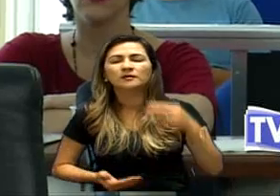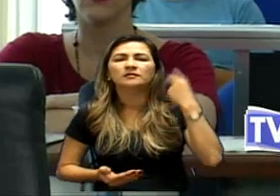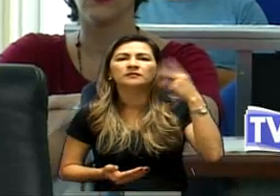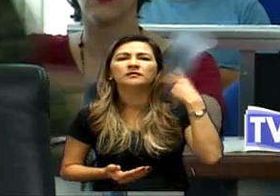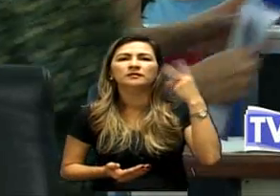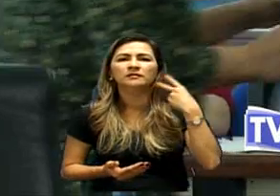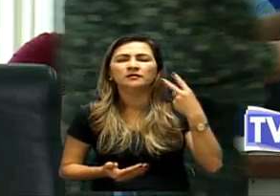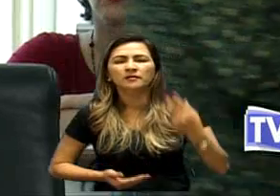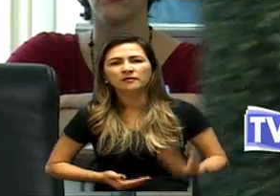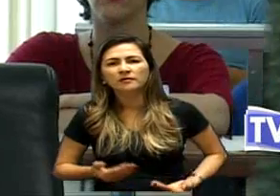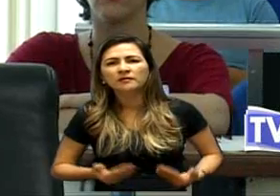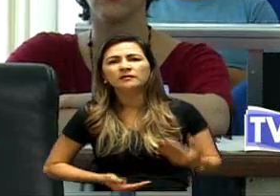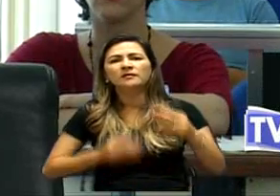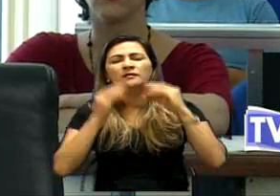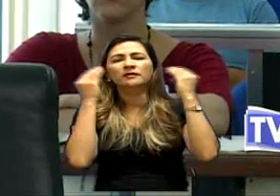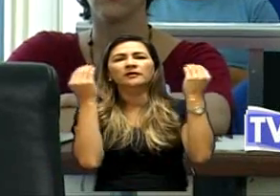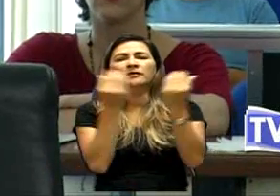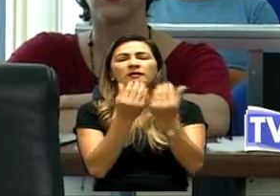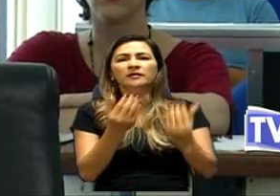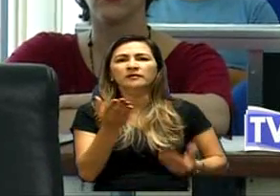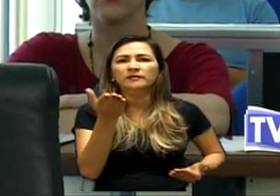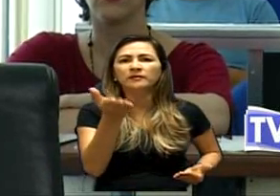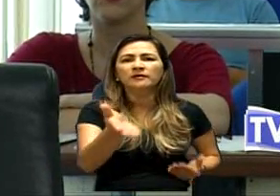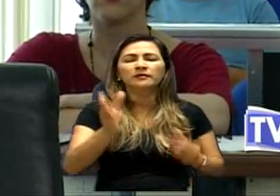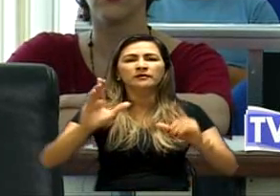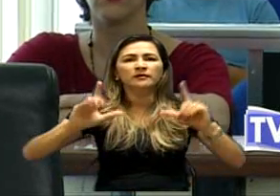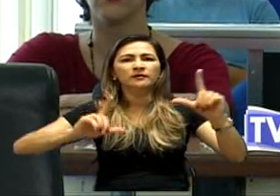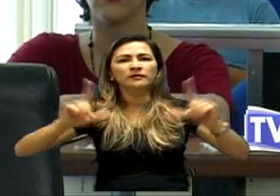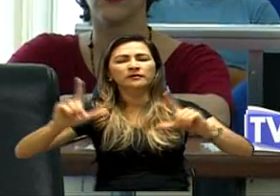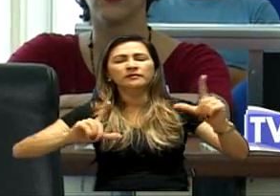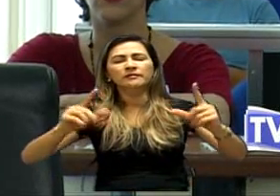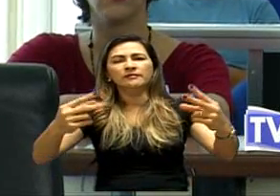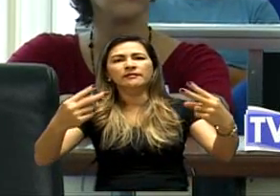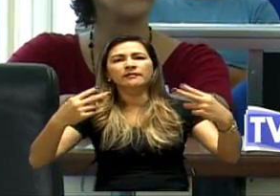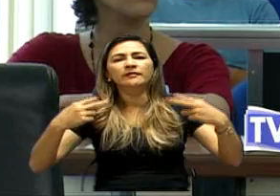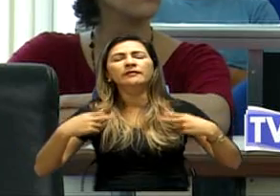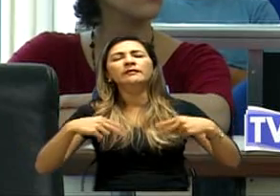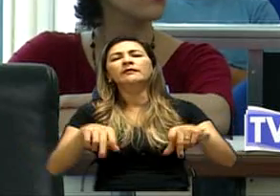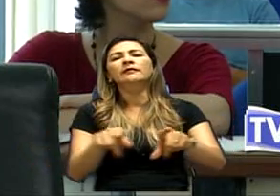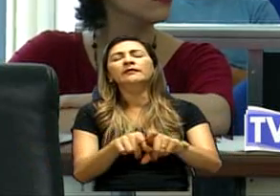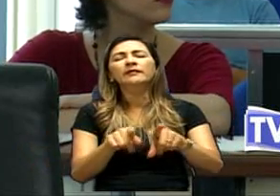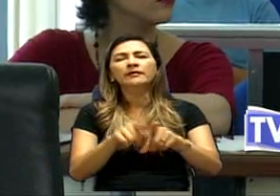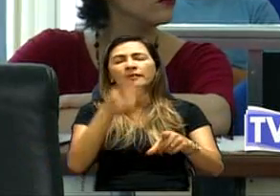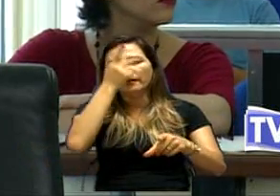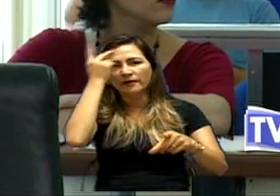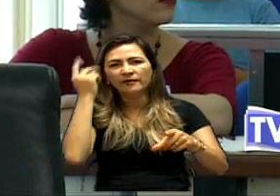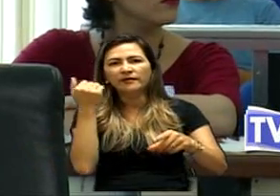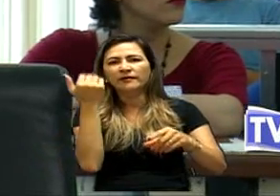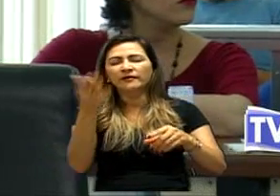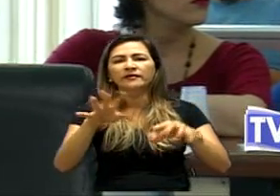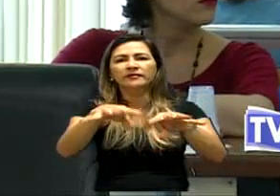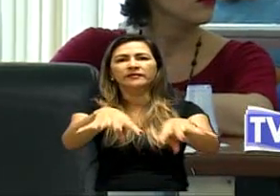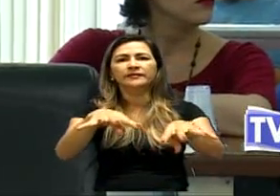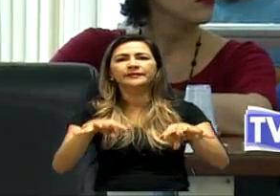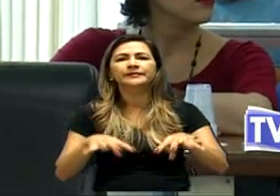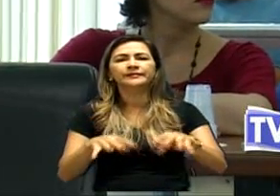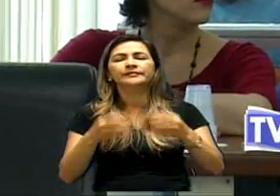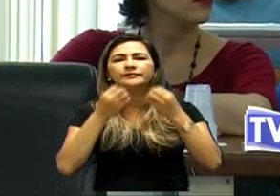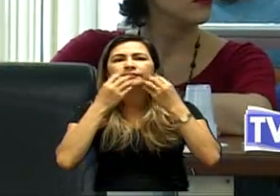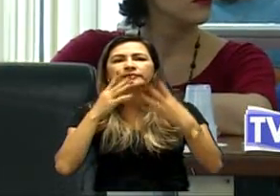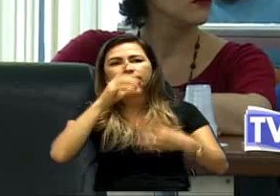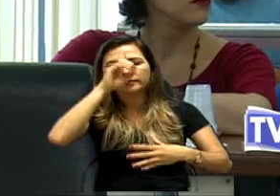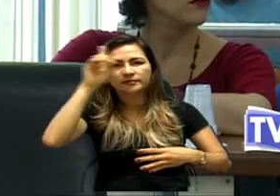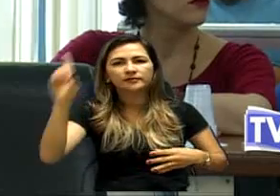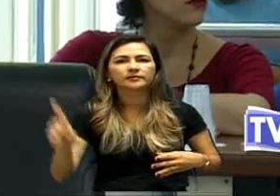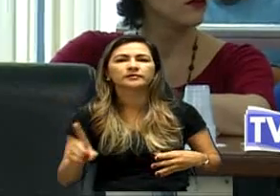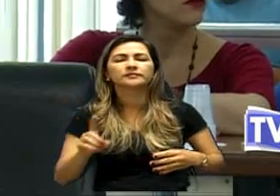Casa de Leis, a todos que nos assistem, as pessoas que estão no plenário também, um bom dia a todos. Voto de profundo